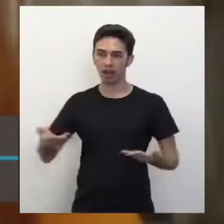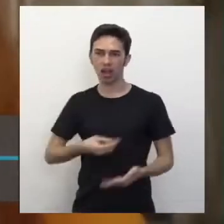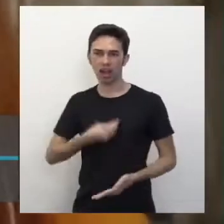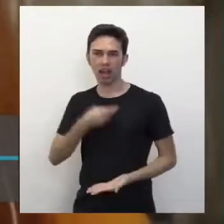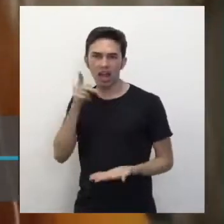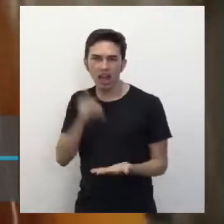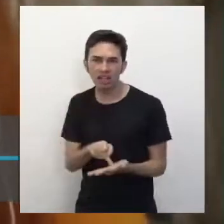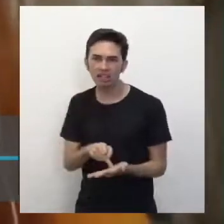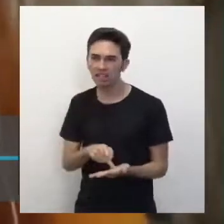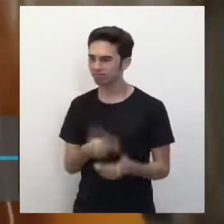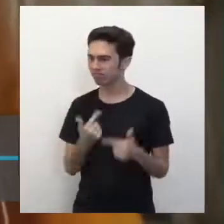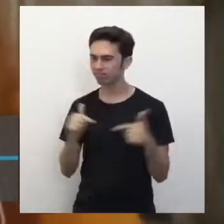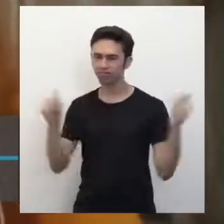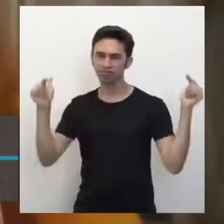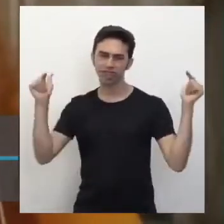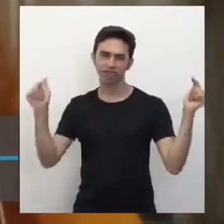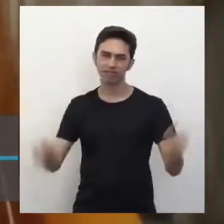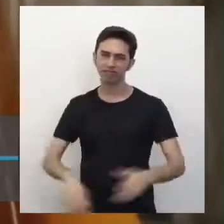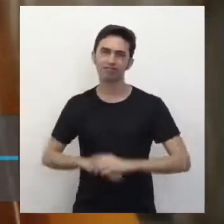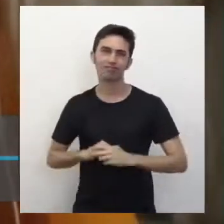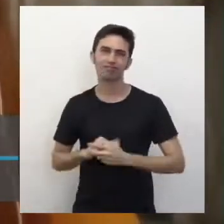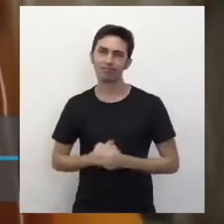não existe, não é?